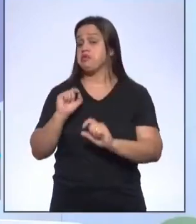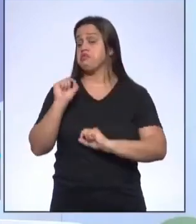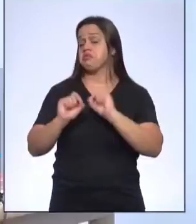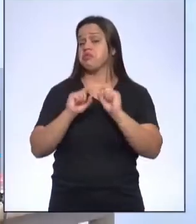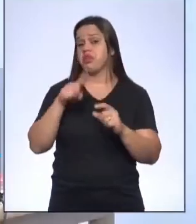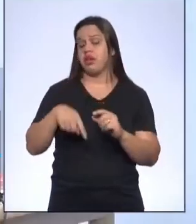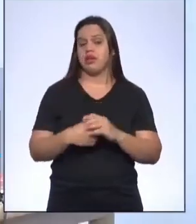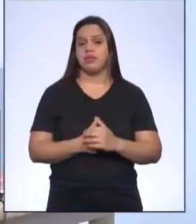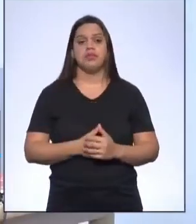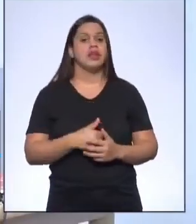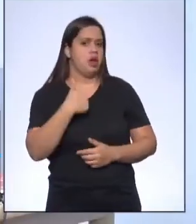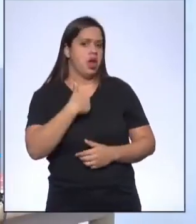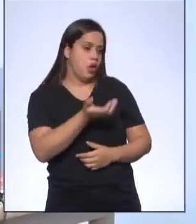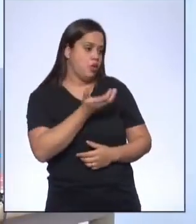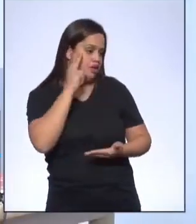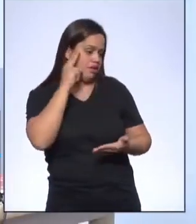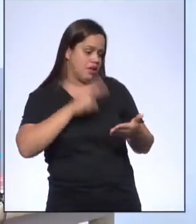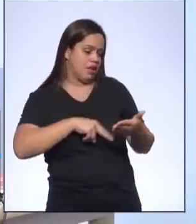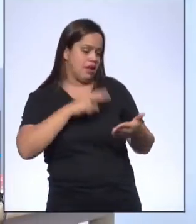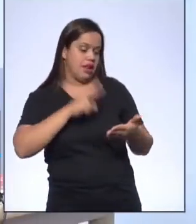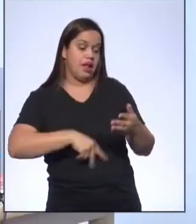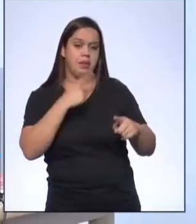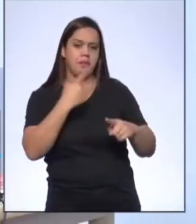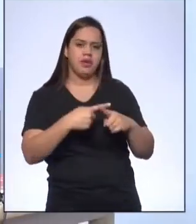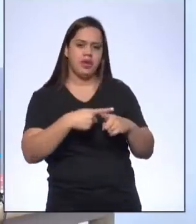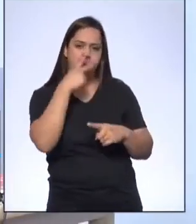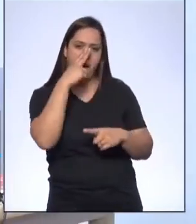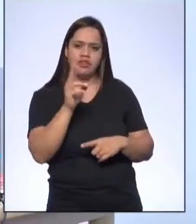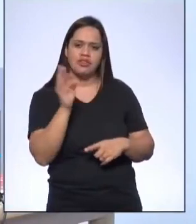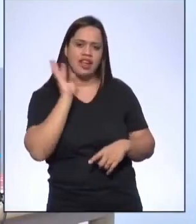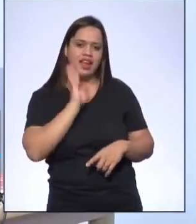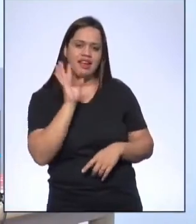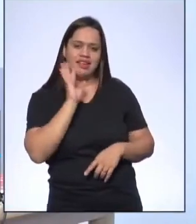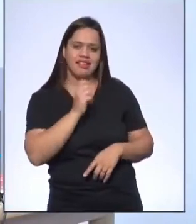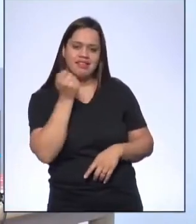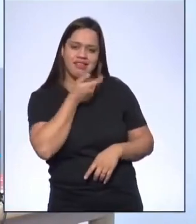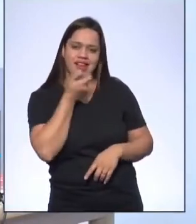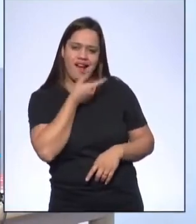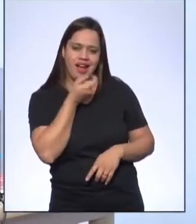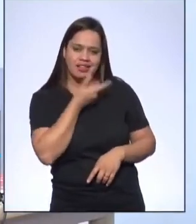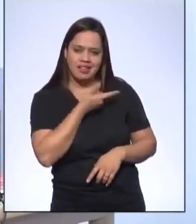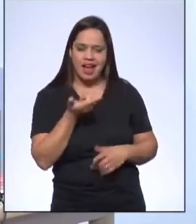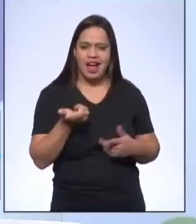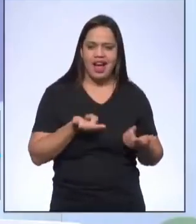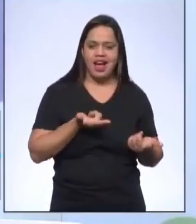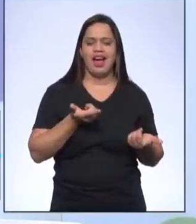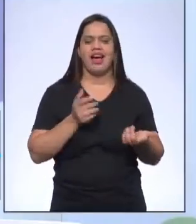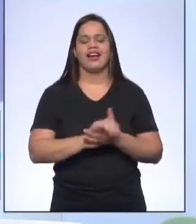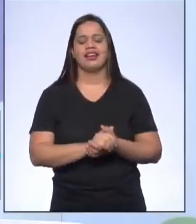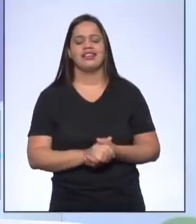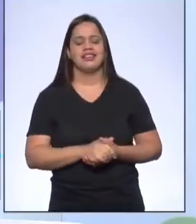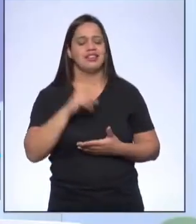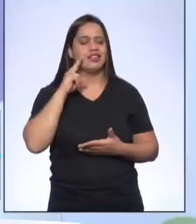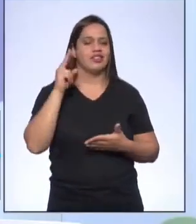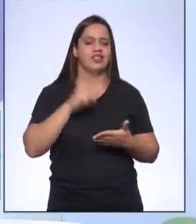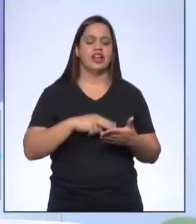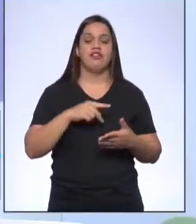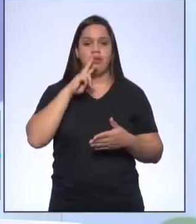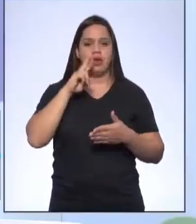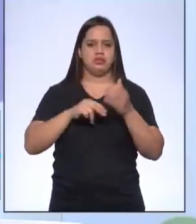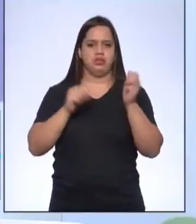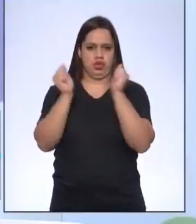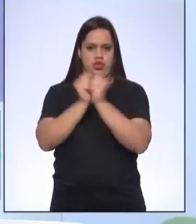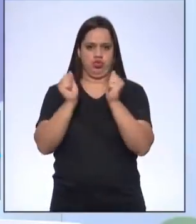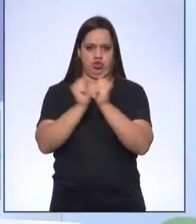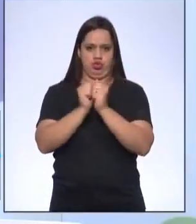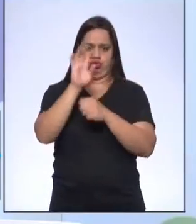eu quis ler porque eu achei um pouco engraçado. Divertida, né? Divertida Bem de divertida. ler. Então vamos respondendo junto com eles?